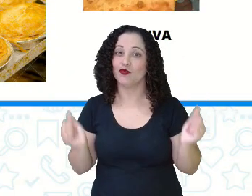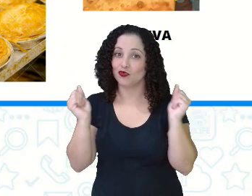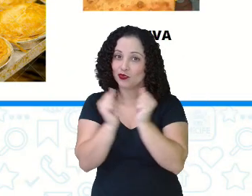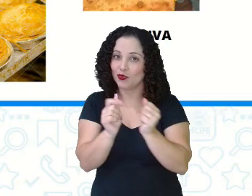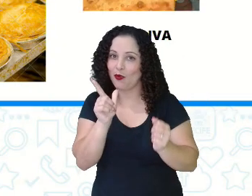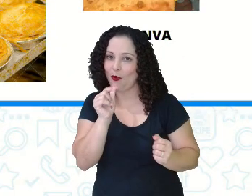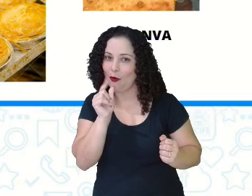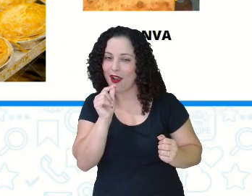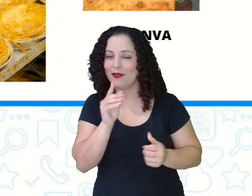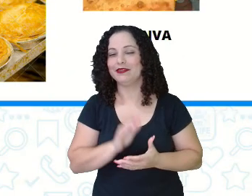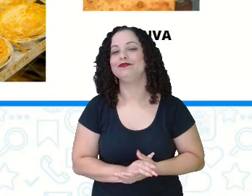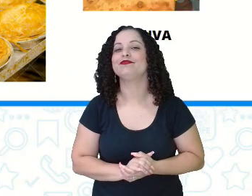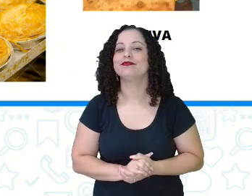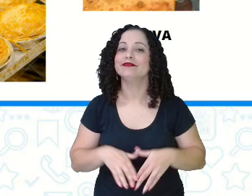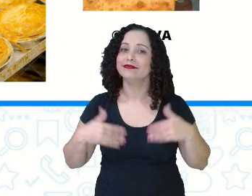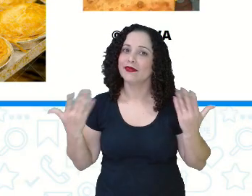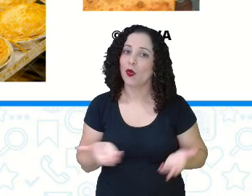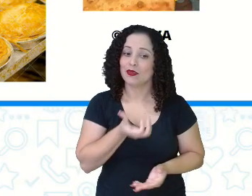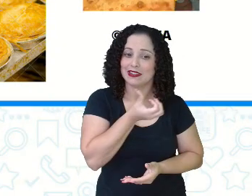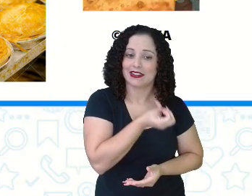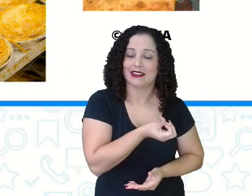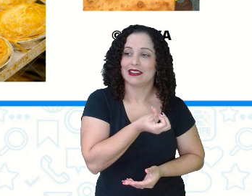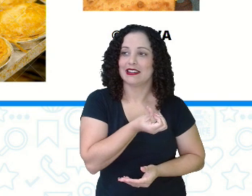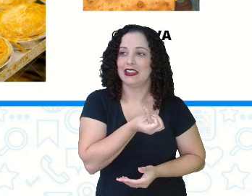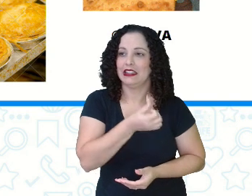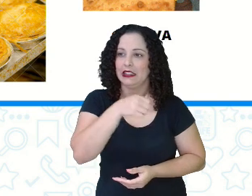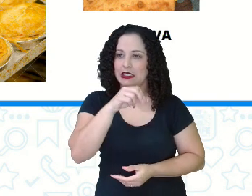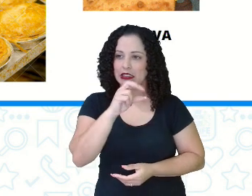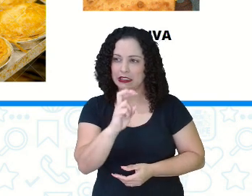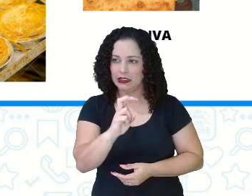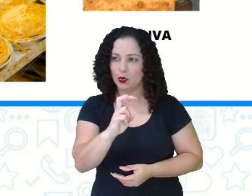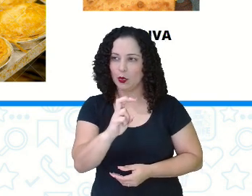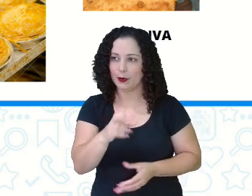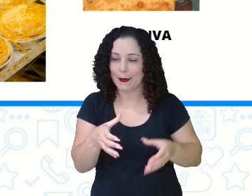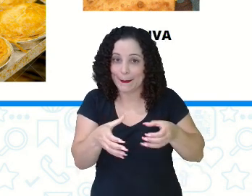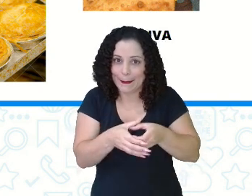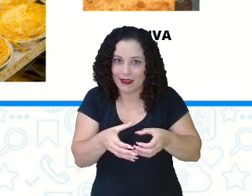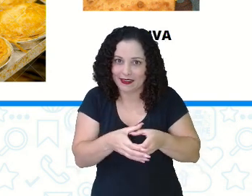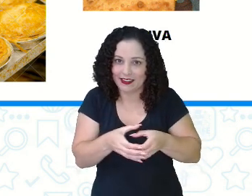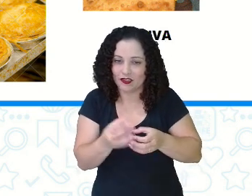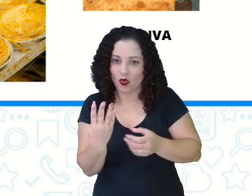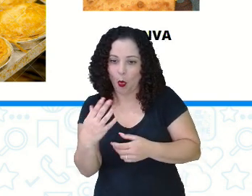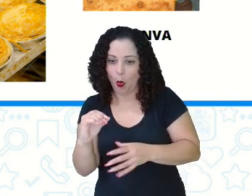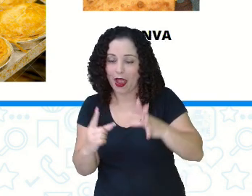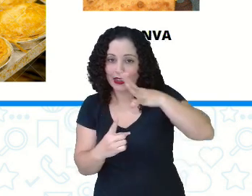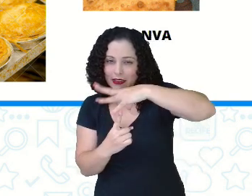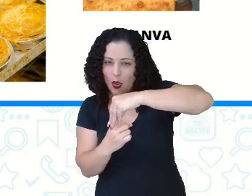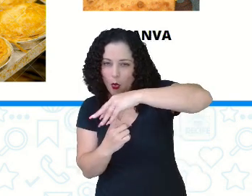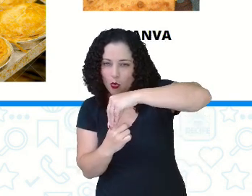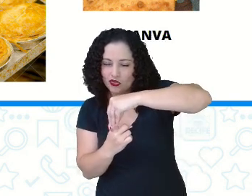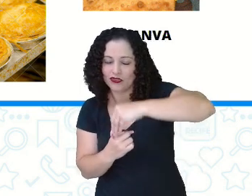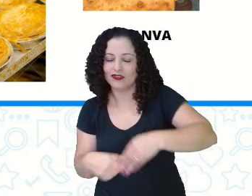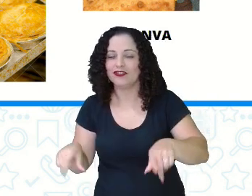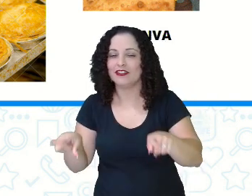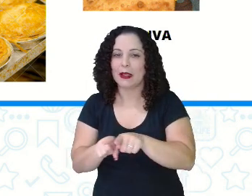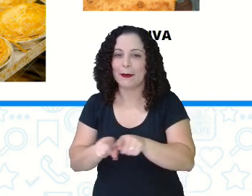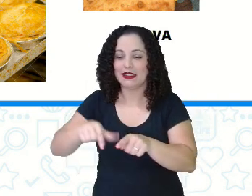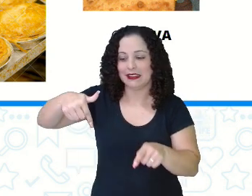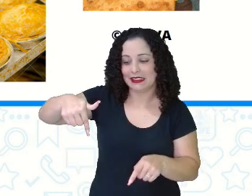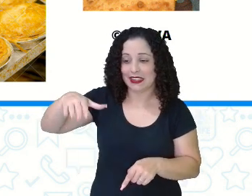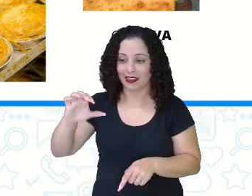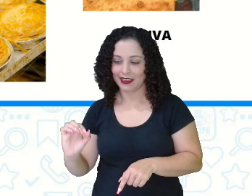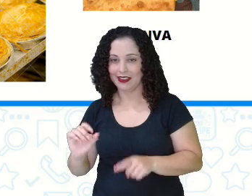embora. 65 empadinhas, eita, delícia. 40 coxinhas maravilhosas e os